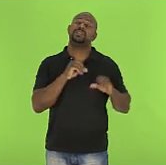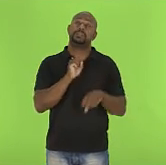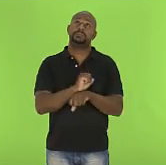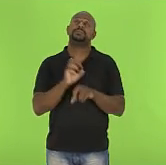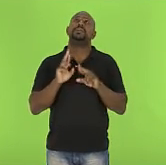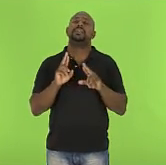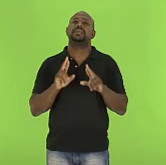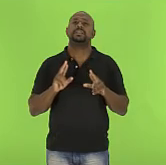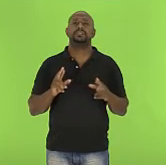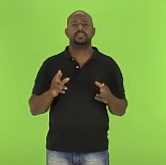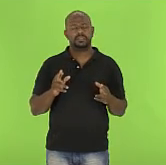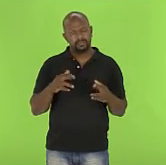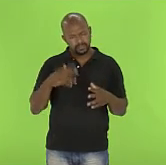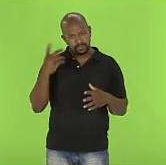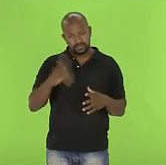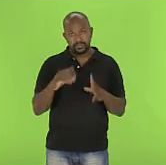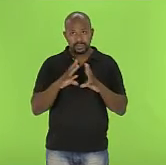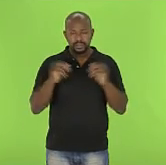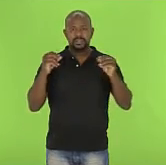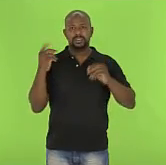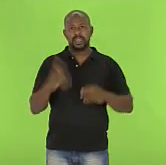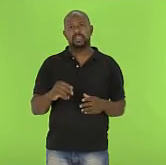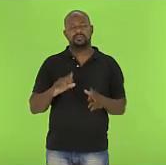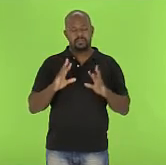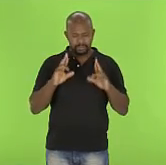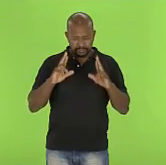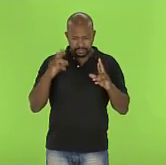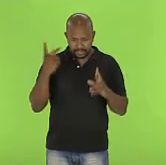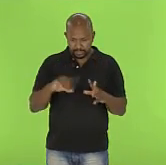coração, muita esperança. Vamos sair dessa.